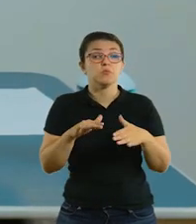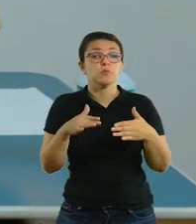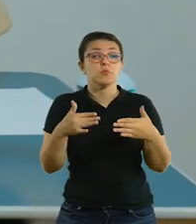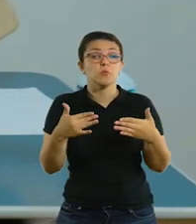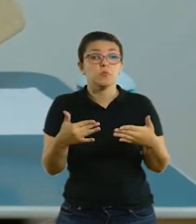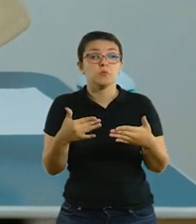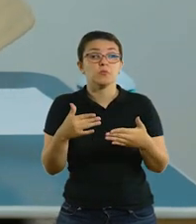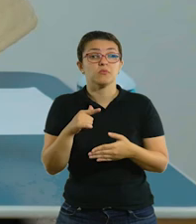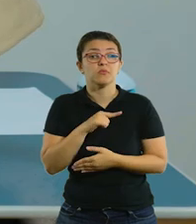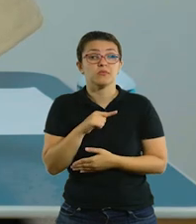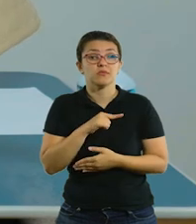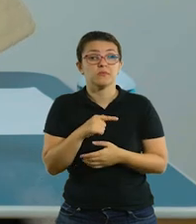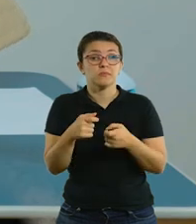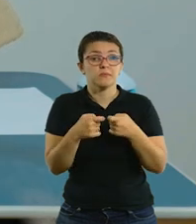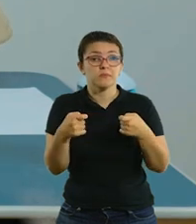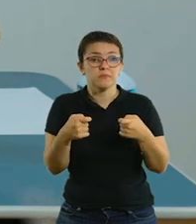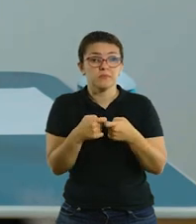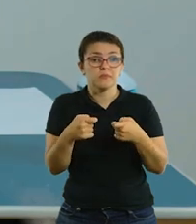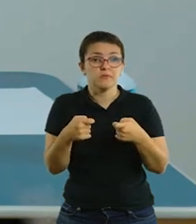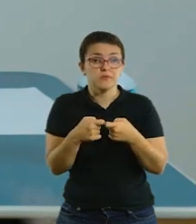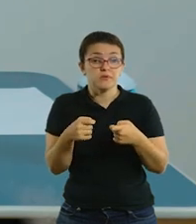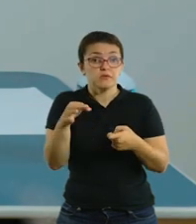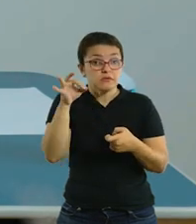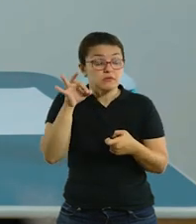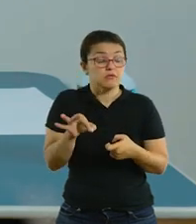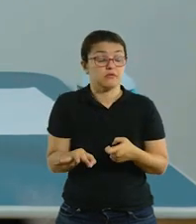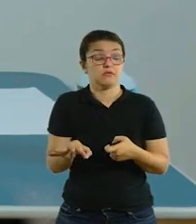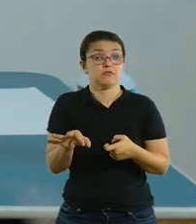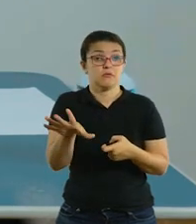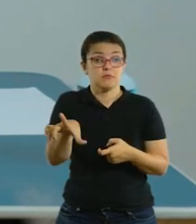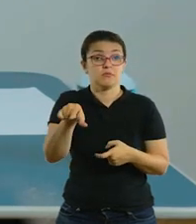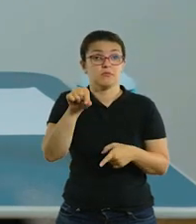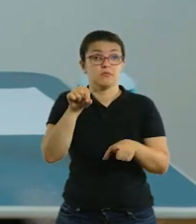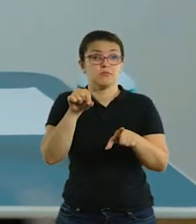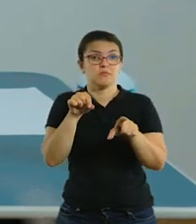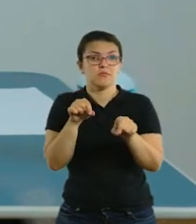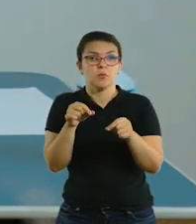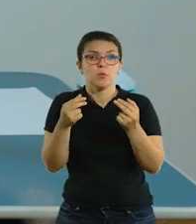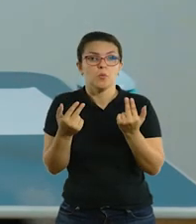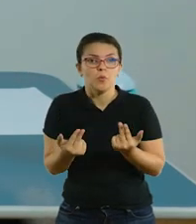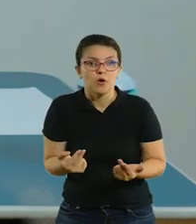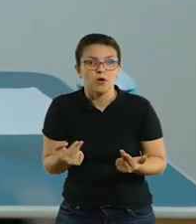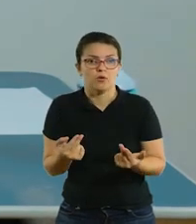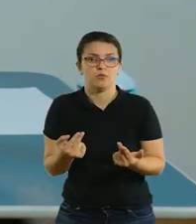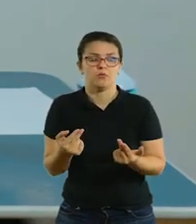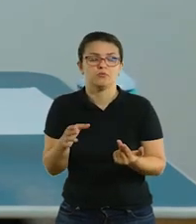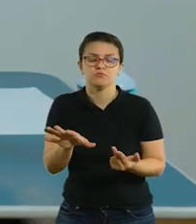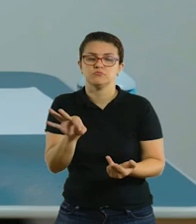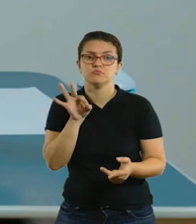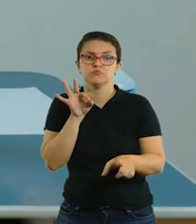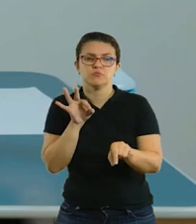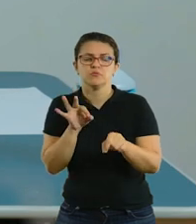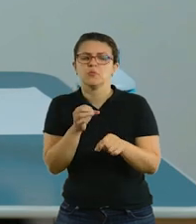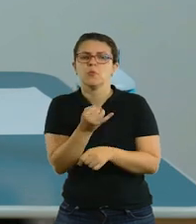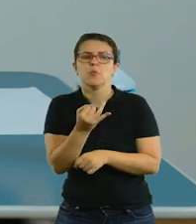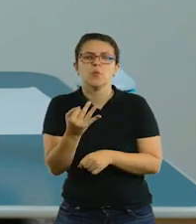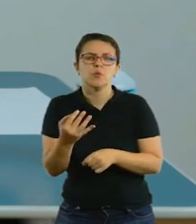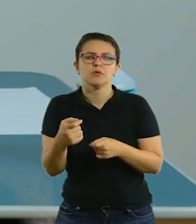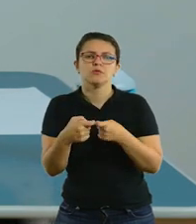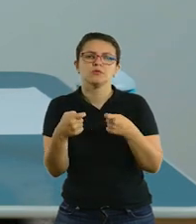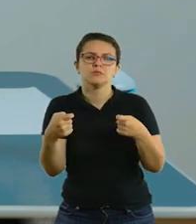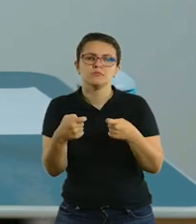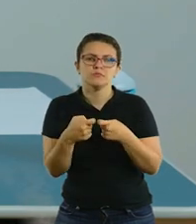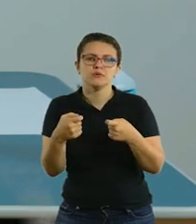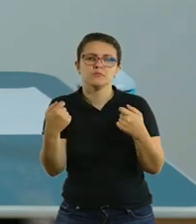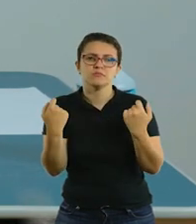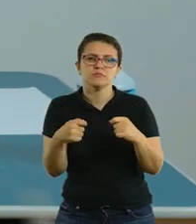número mínimo de meias que devo pegar para ter certeza de que um par seja da mesma cor? Então, quantas meias você